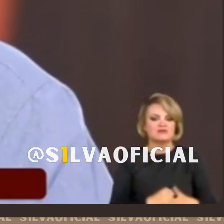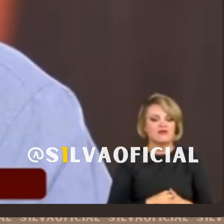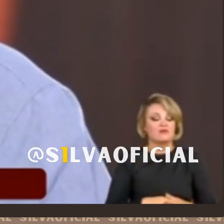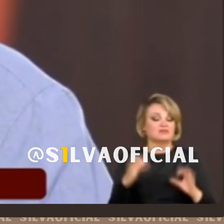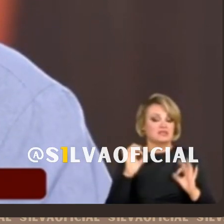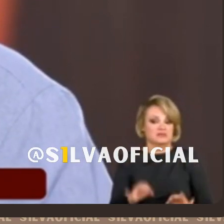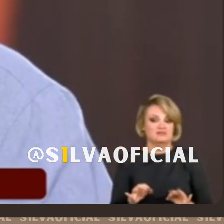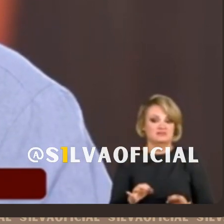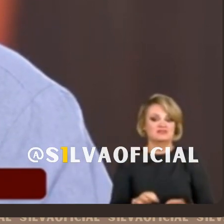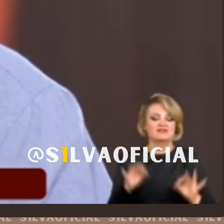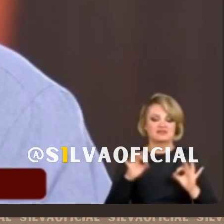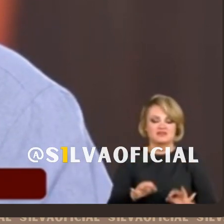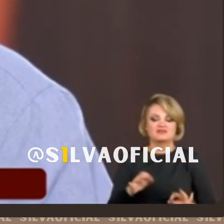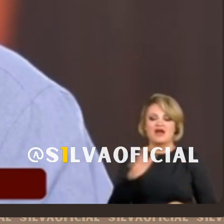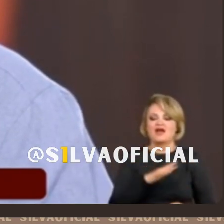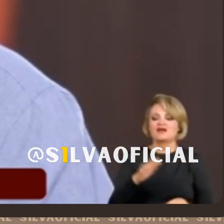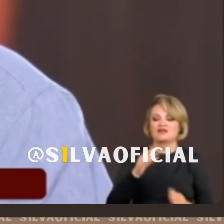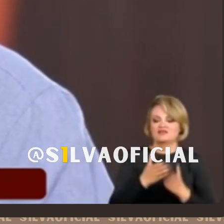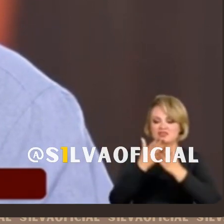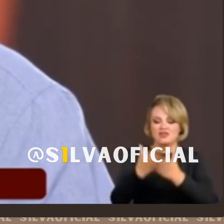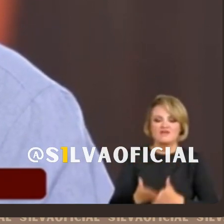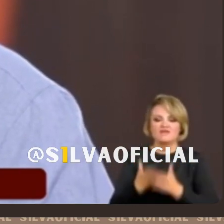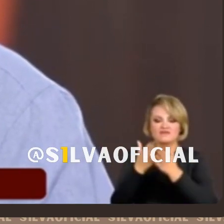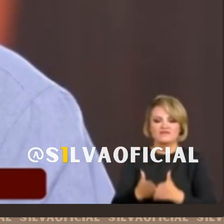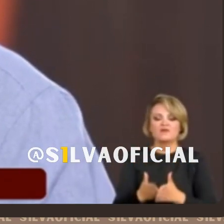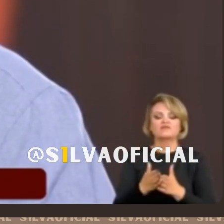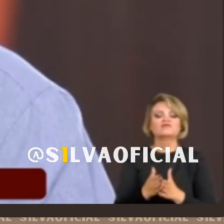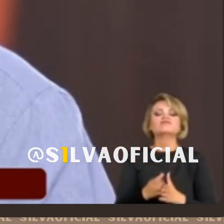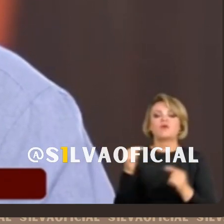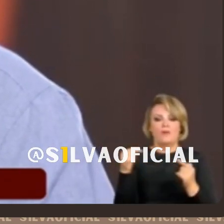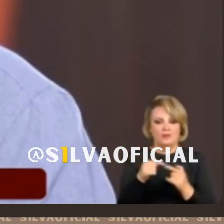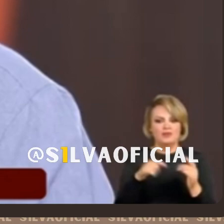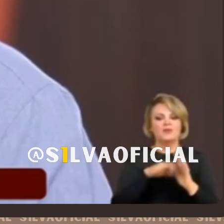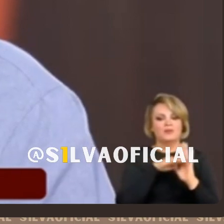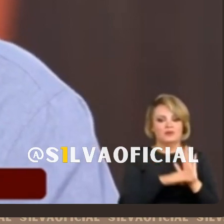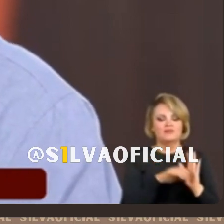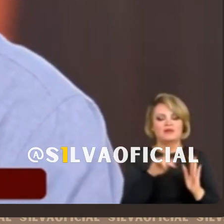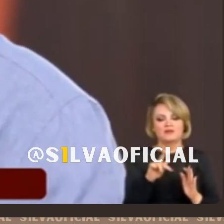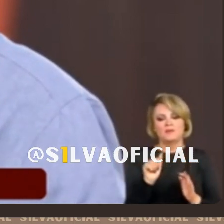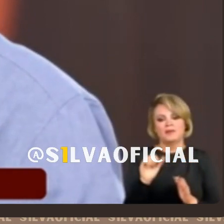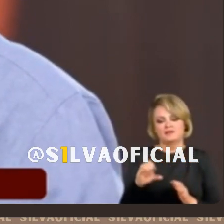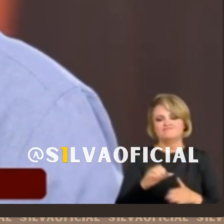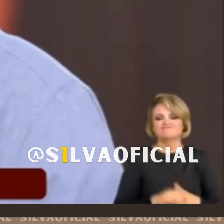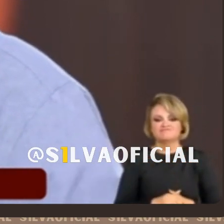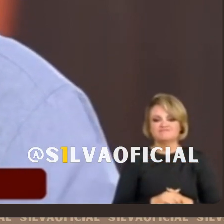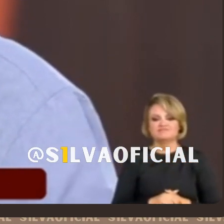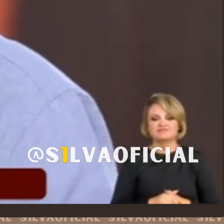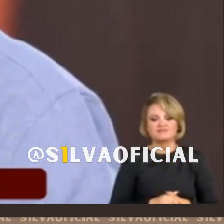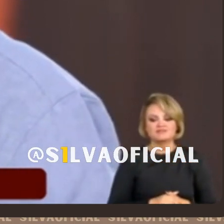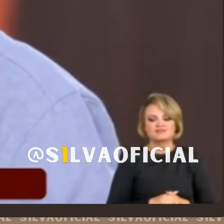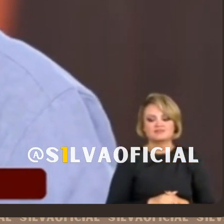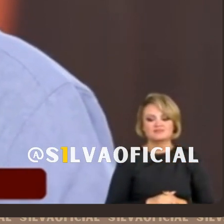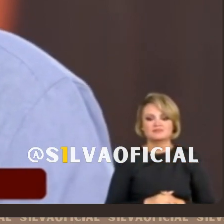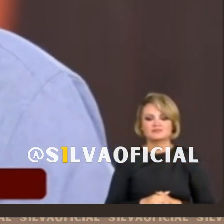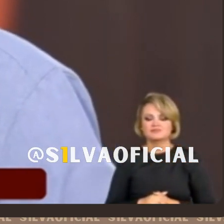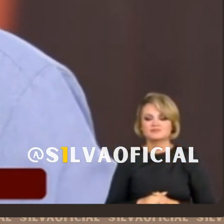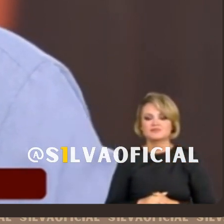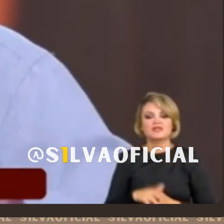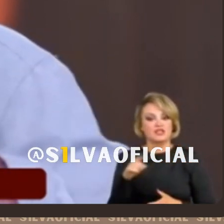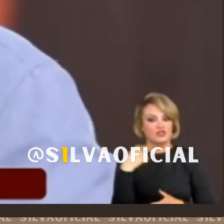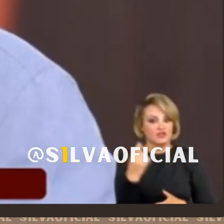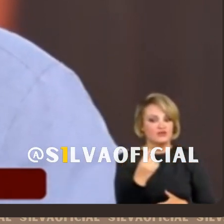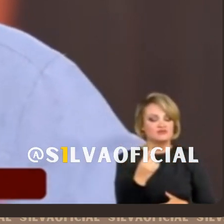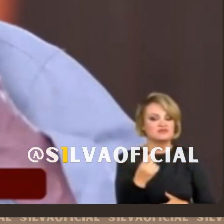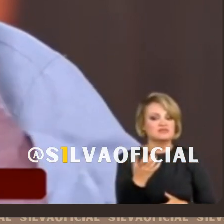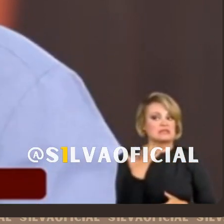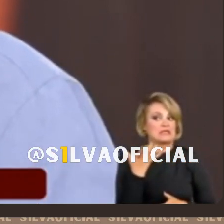no nosso programa de recuperação da economia brasileira e recuperação do Brasil. E nós queremos ver, inclusive, o Rio de Janeiro, Pernambuco, que tem